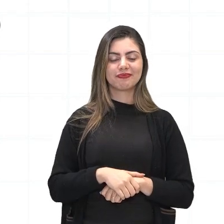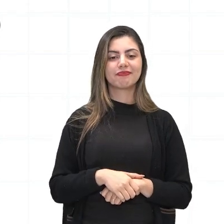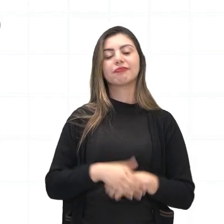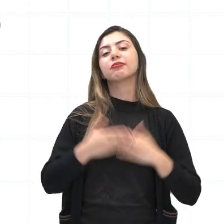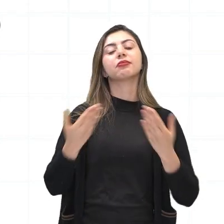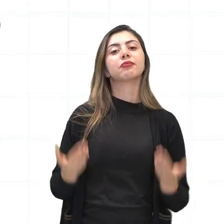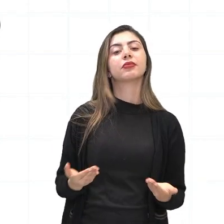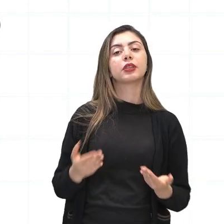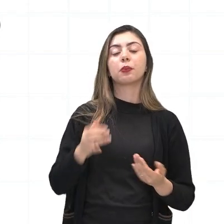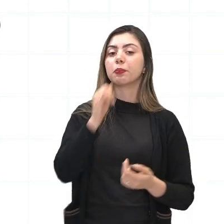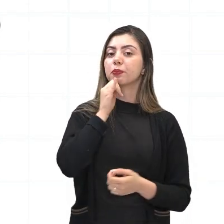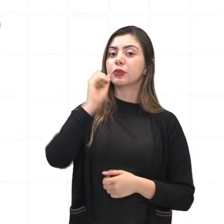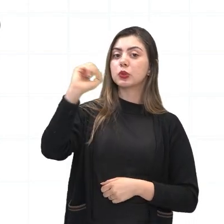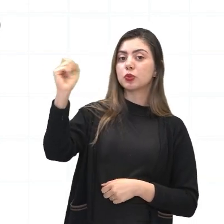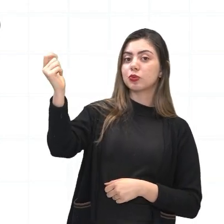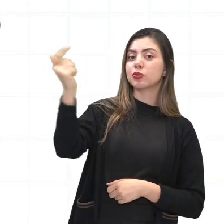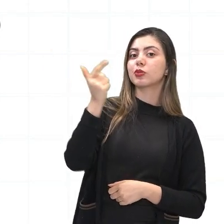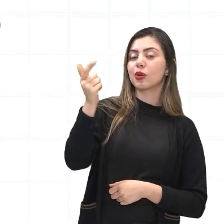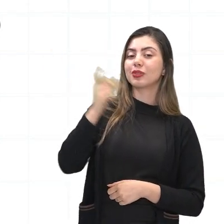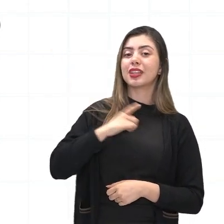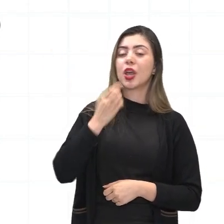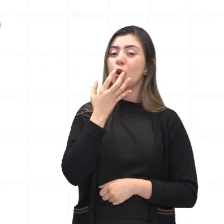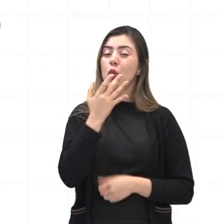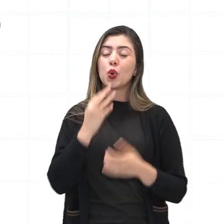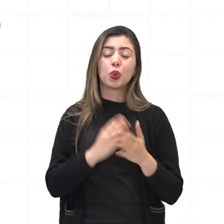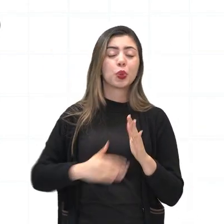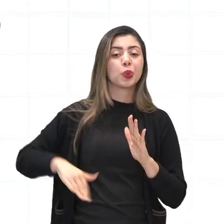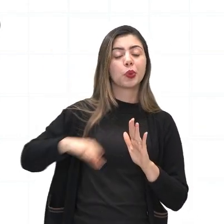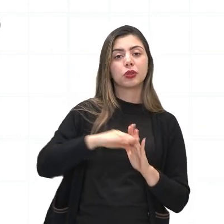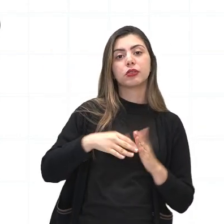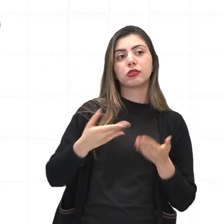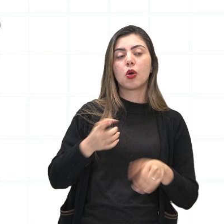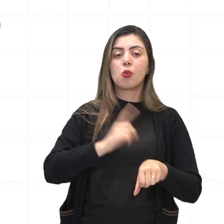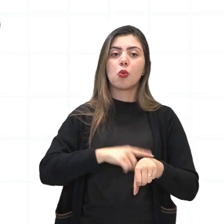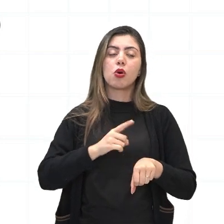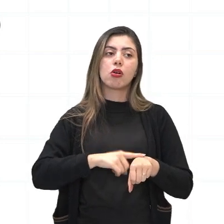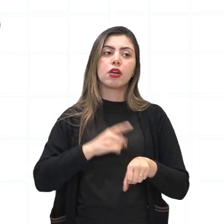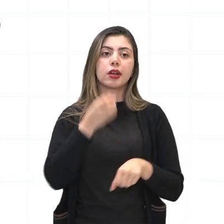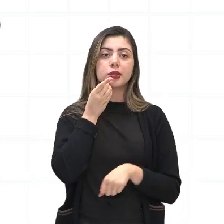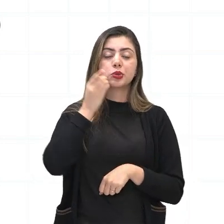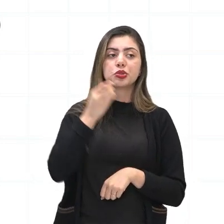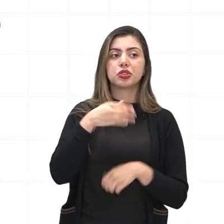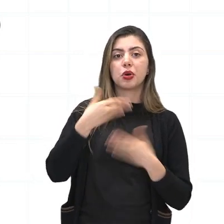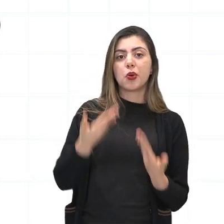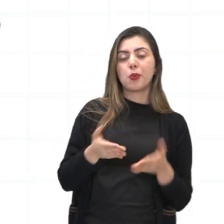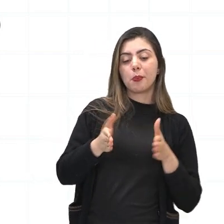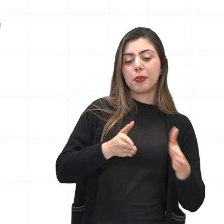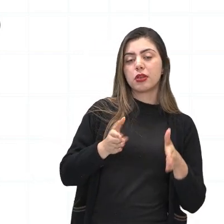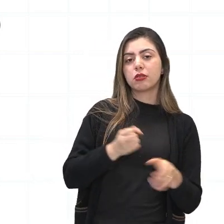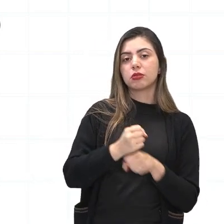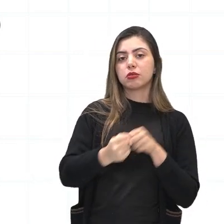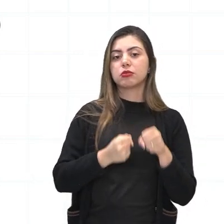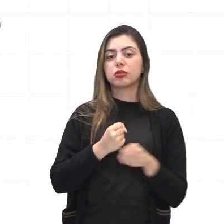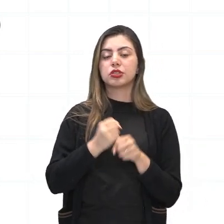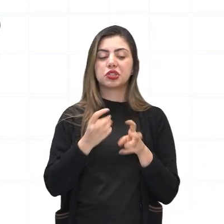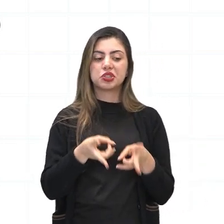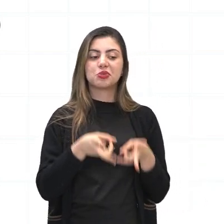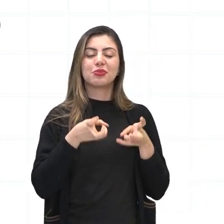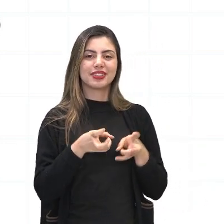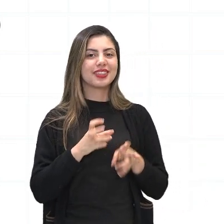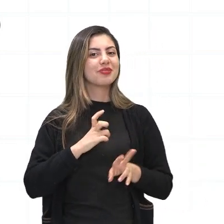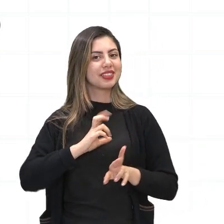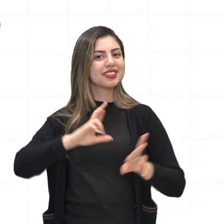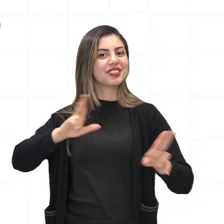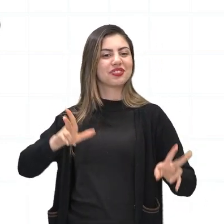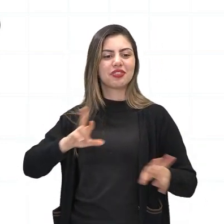luz do sol contém todas as cores, conforme o horário do dia ou a época do ano, ela pode ser percebida de modo